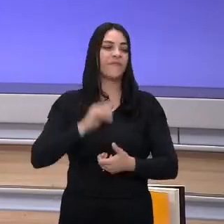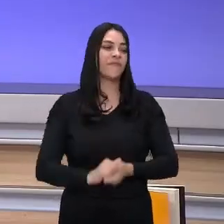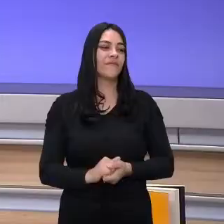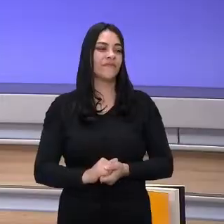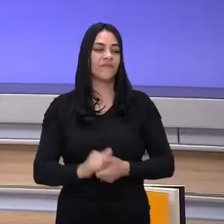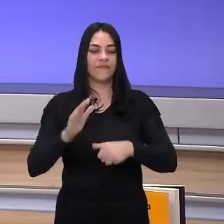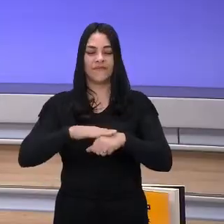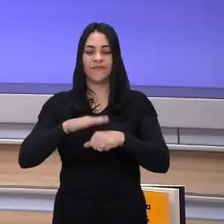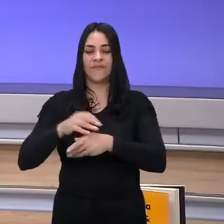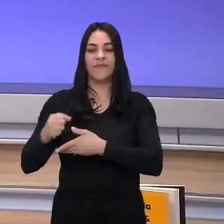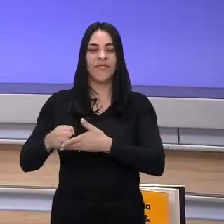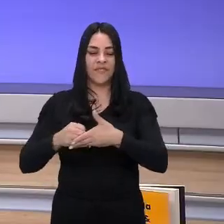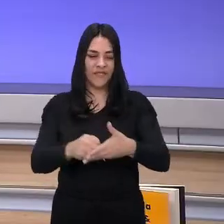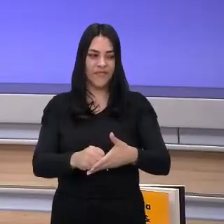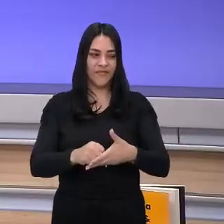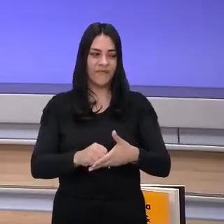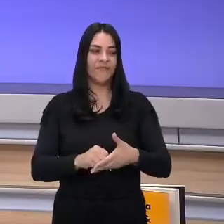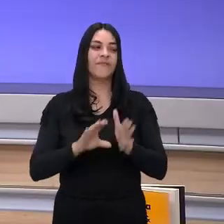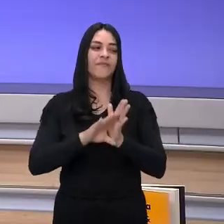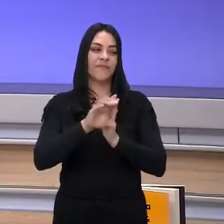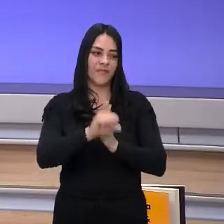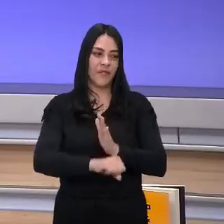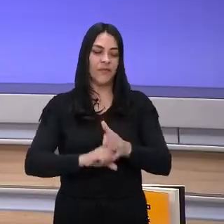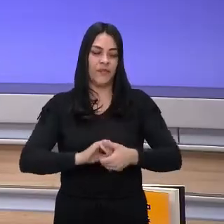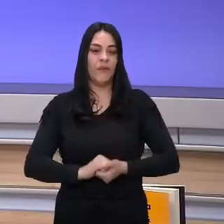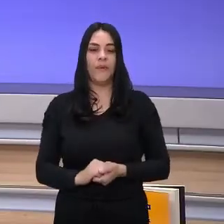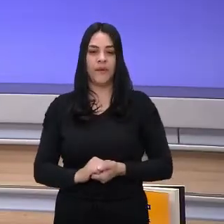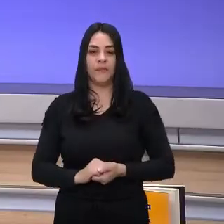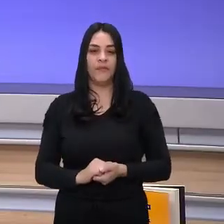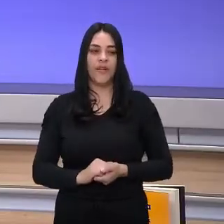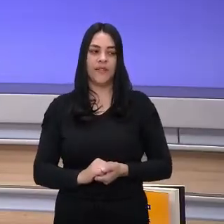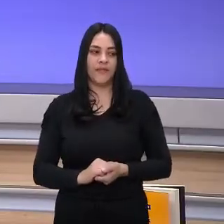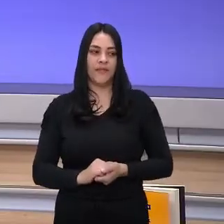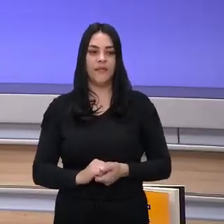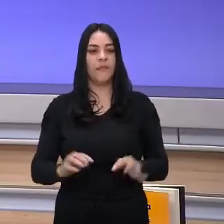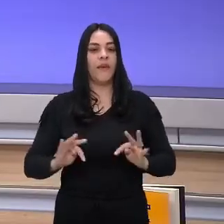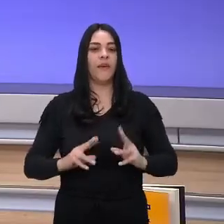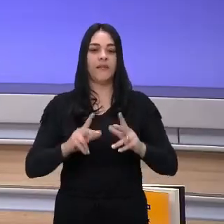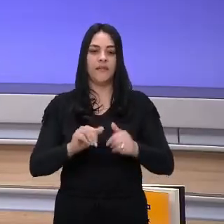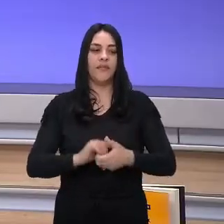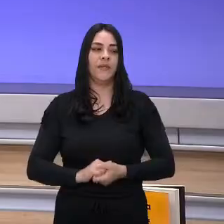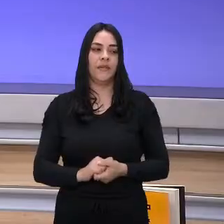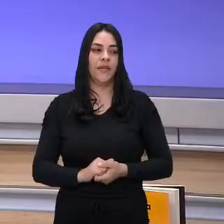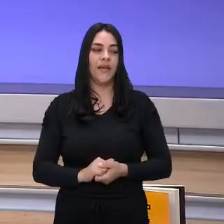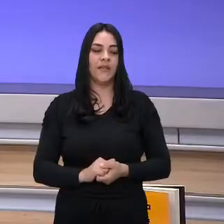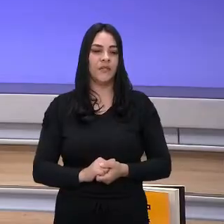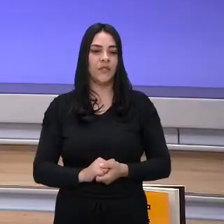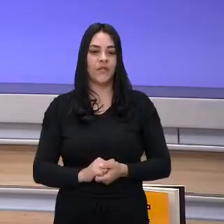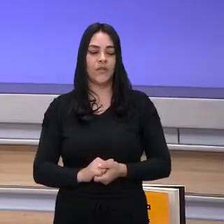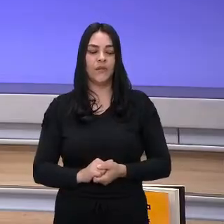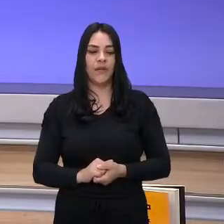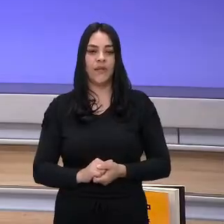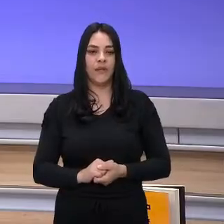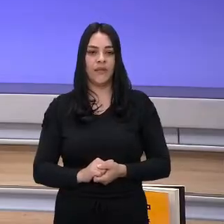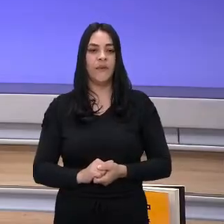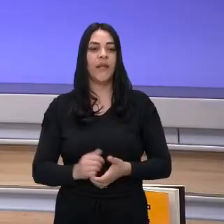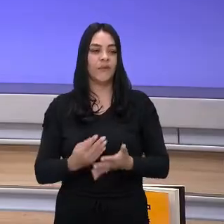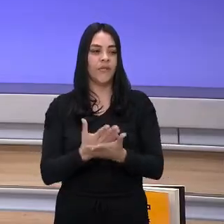vão levar esse conceito. Então, isso é bem bacana. Caso alguém tenha interesse, depois, entre em contato,